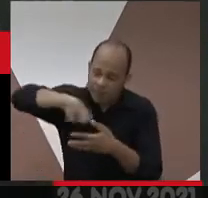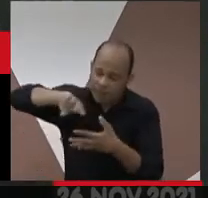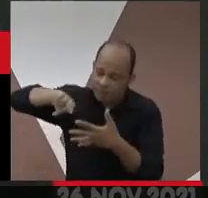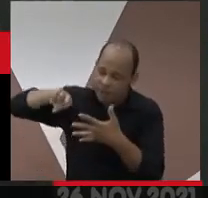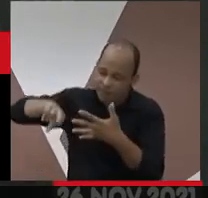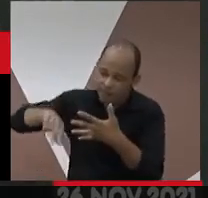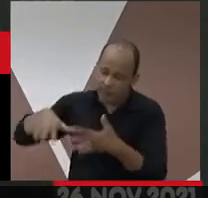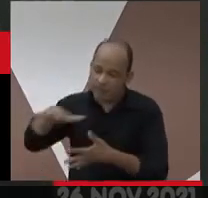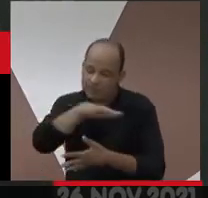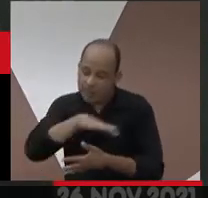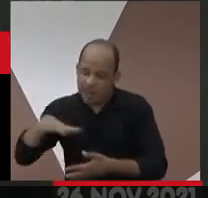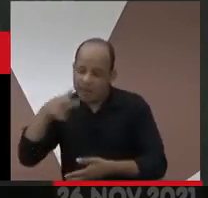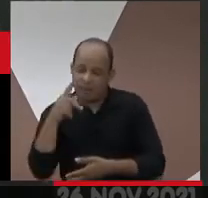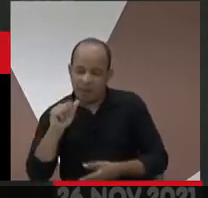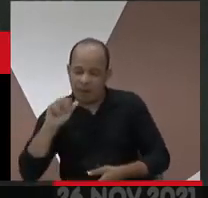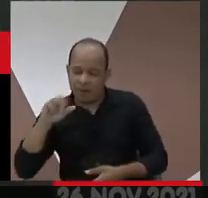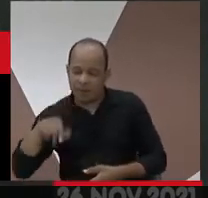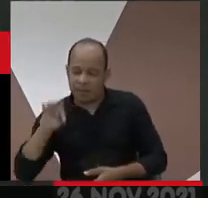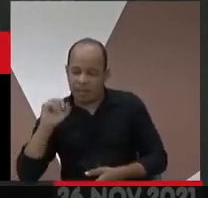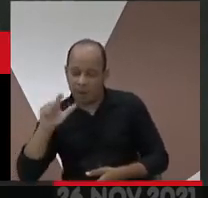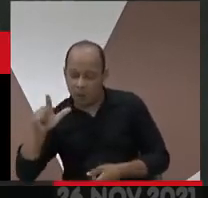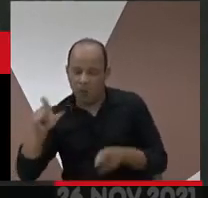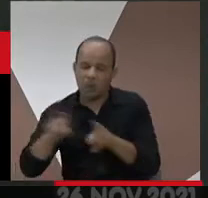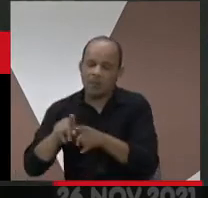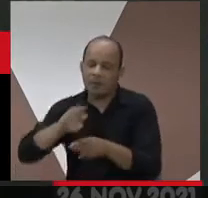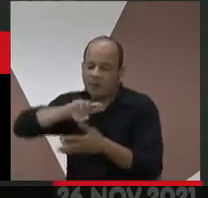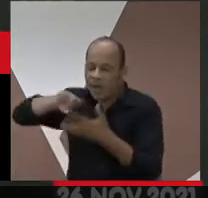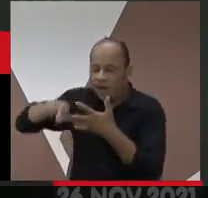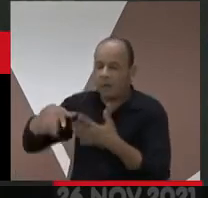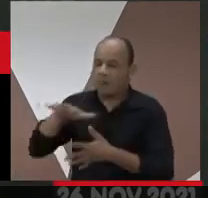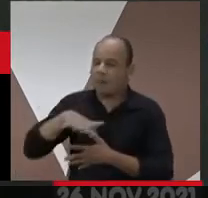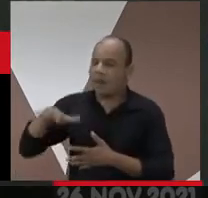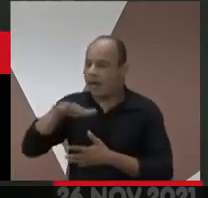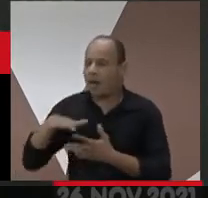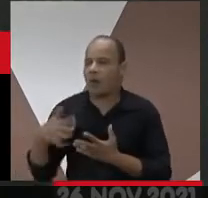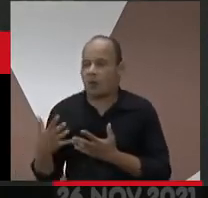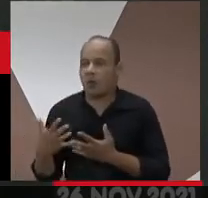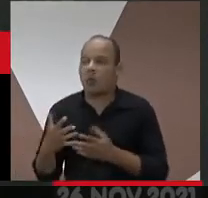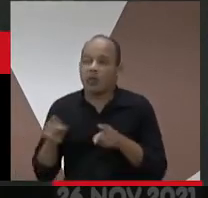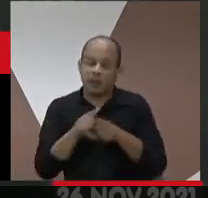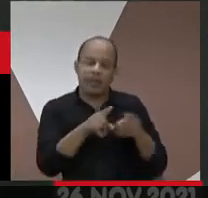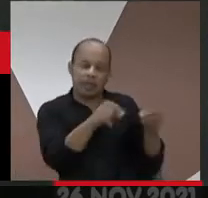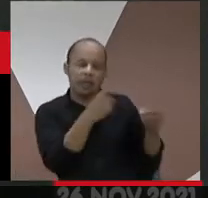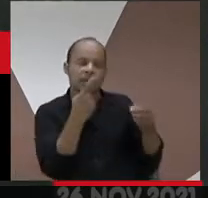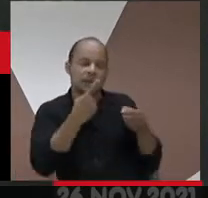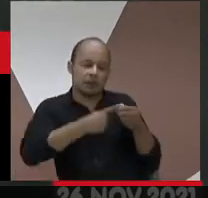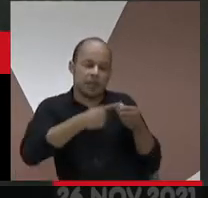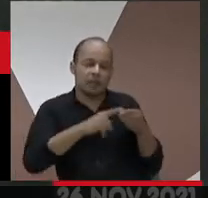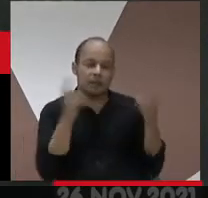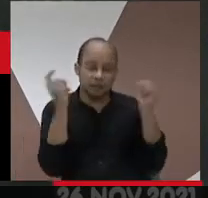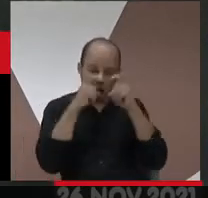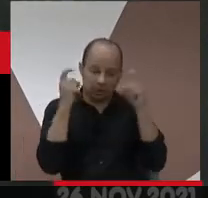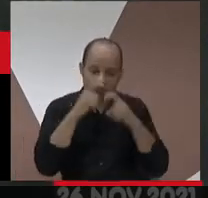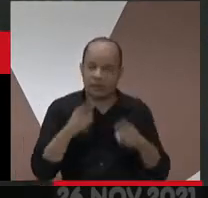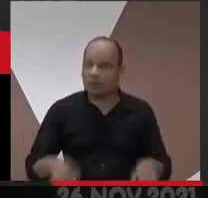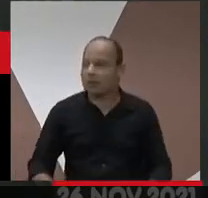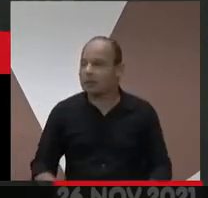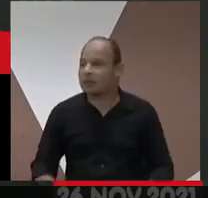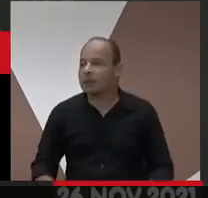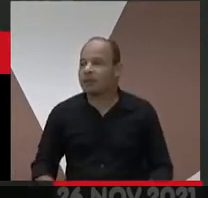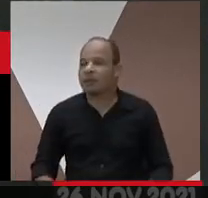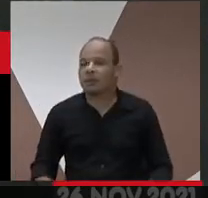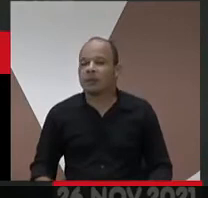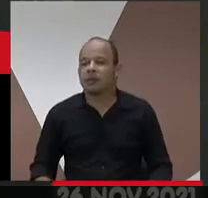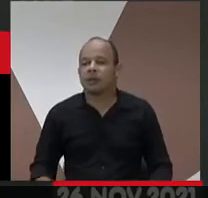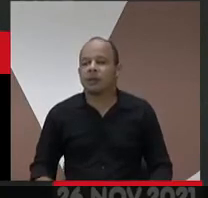Amaral, Palmital, Frimisa e Ribeirão da Mata, e dos distritos de Ravena, na extremidade com